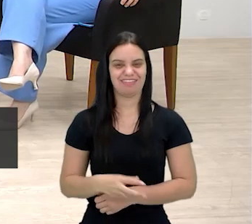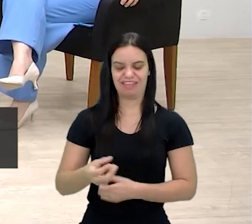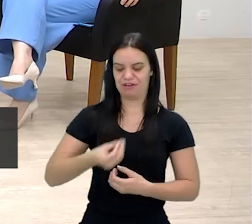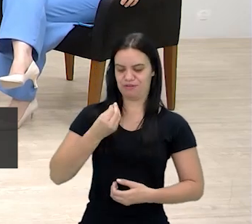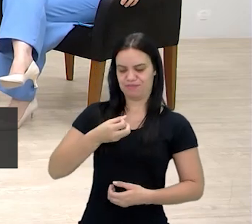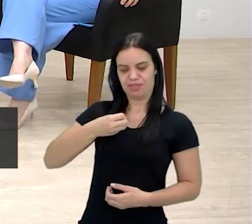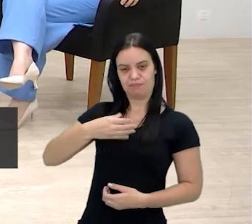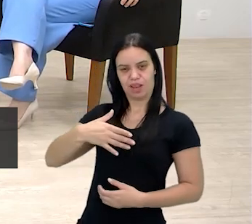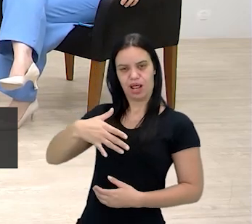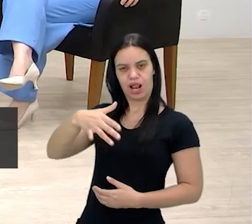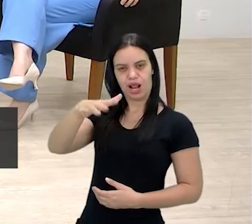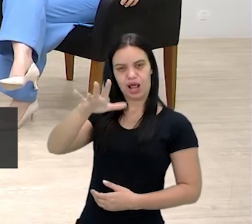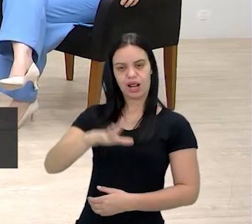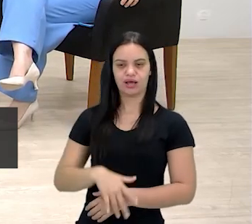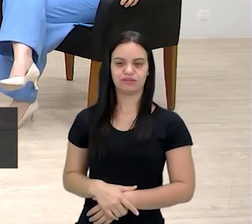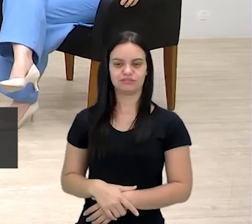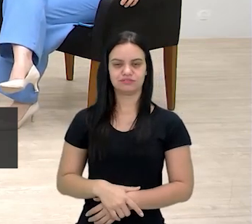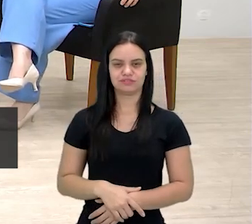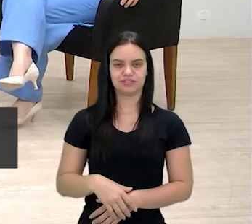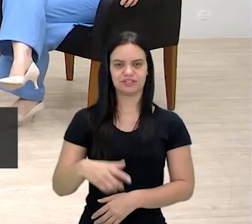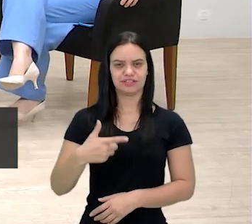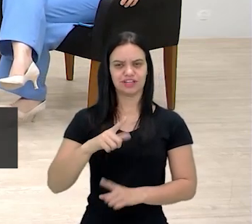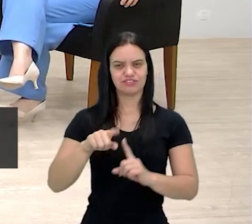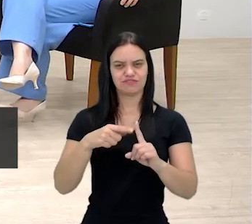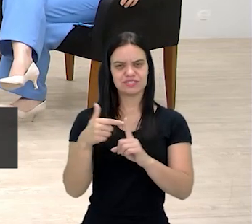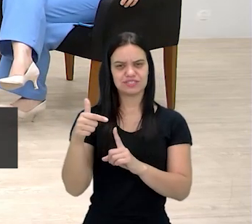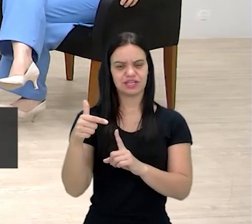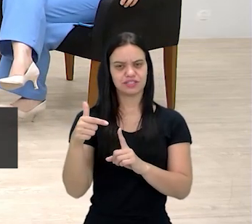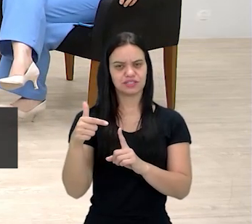aí. Aliás, 7 vezes 7,